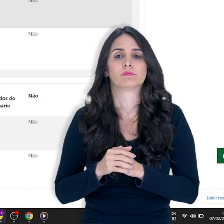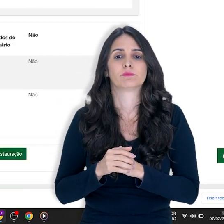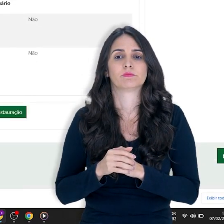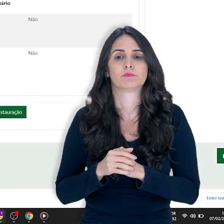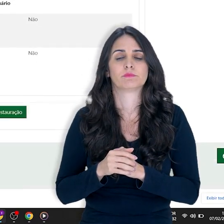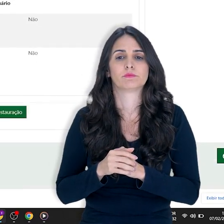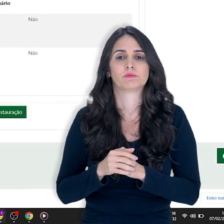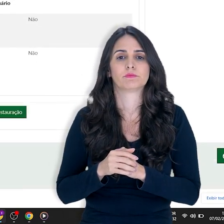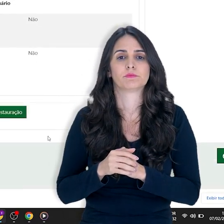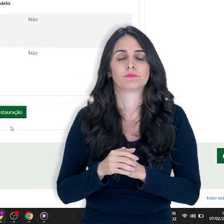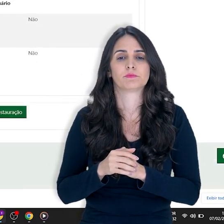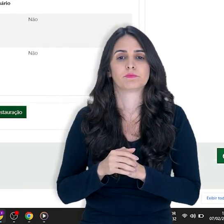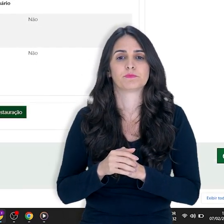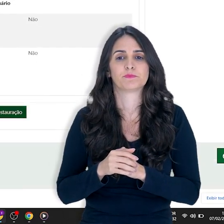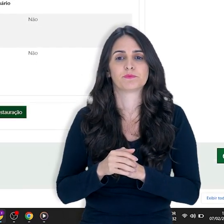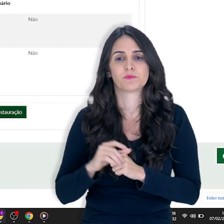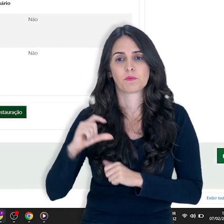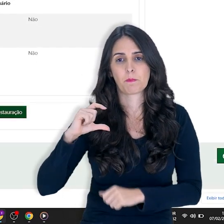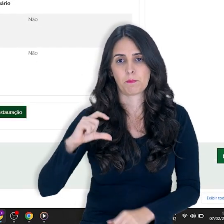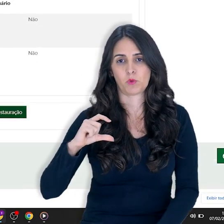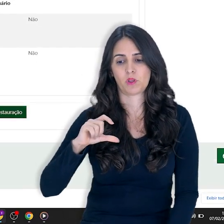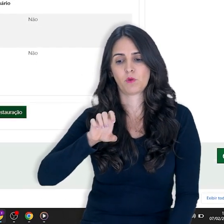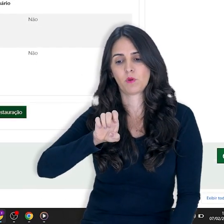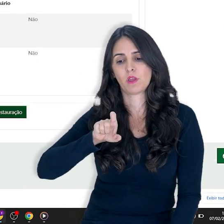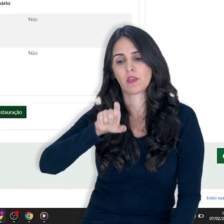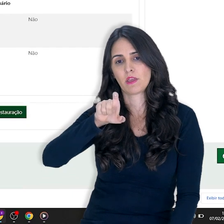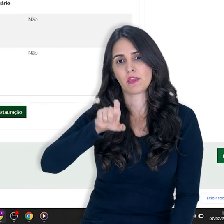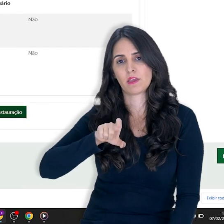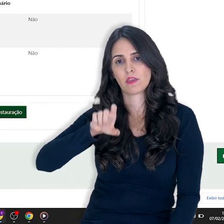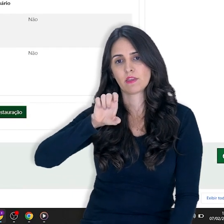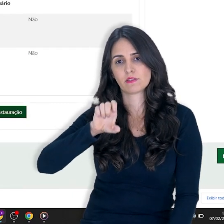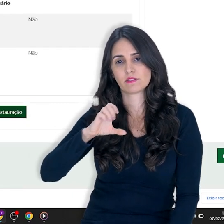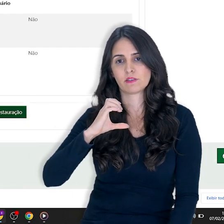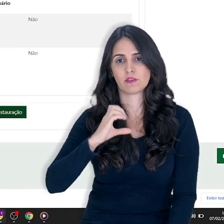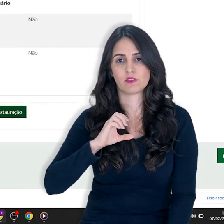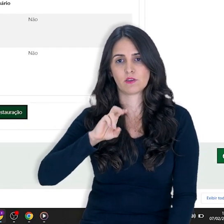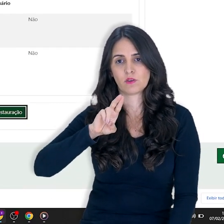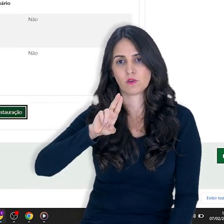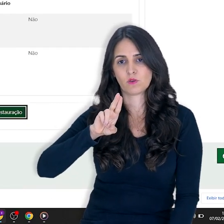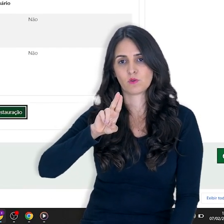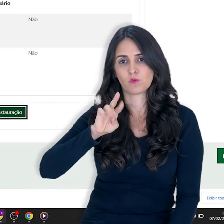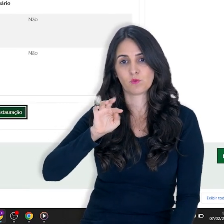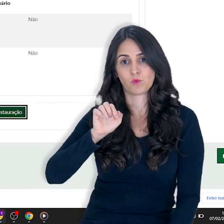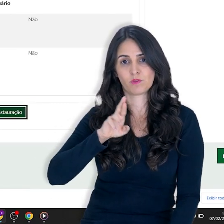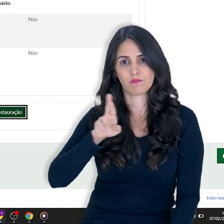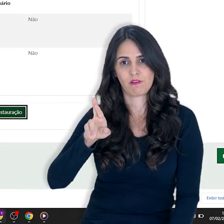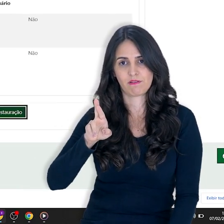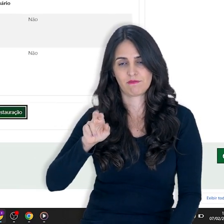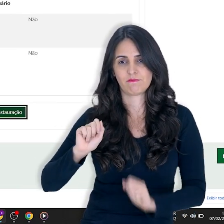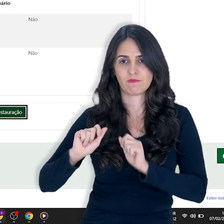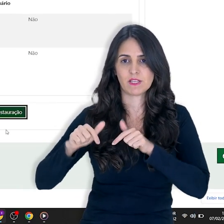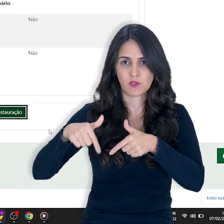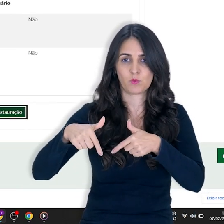novo. E agora eu vou clicar no botão executar a restauração.